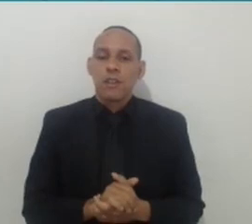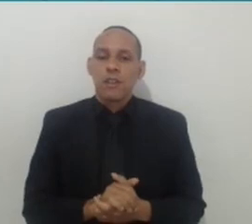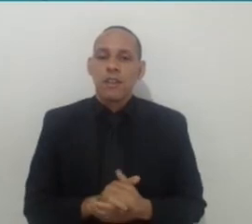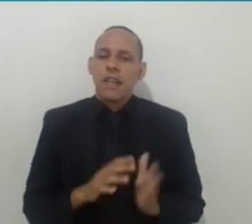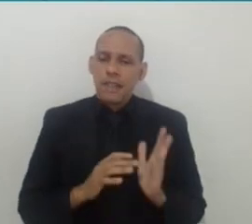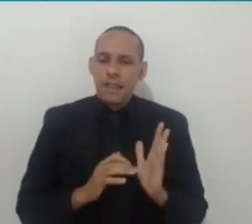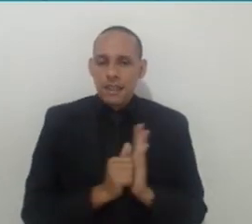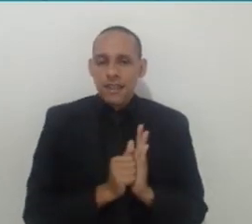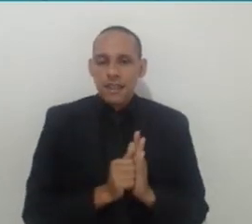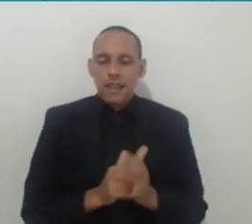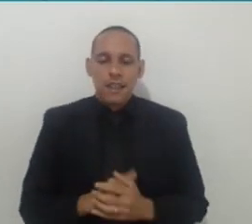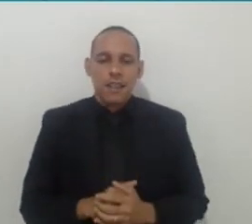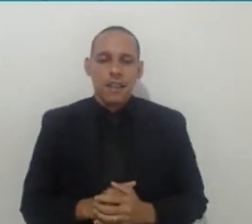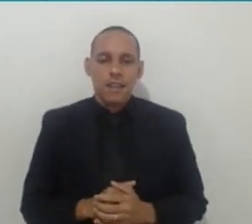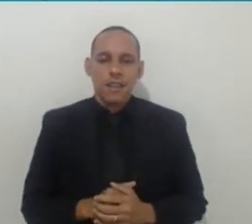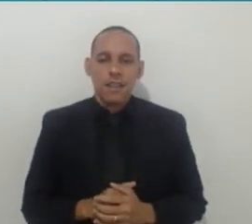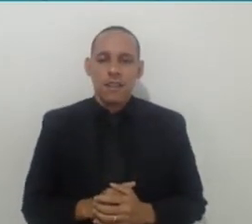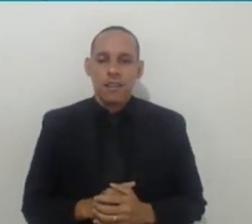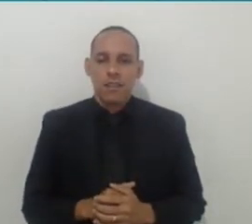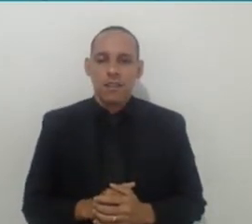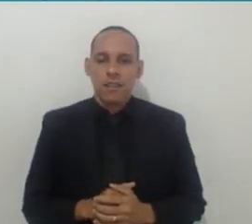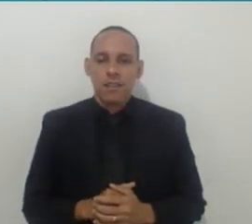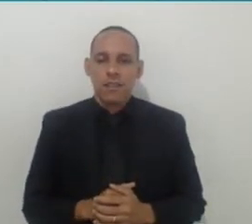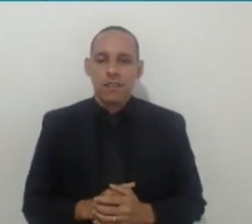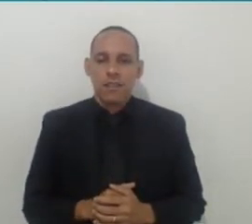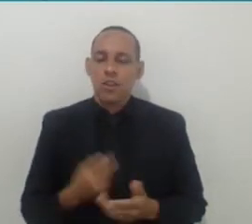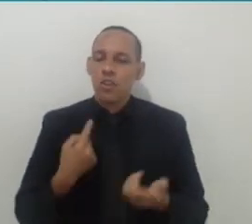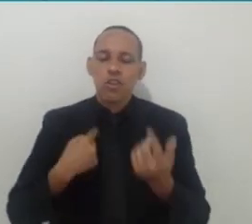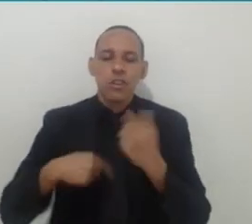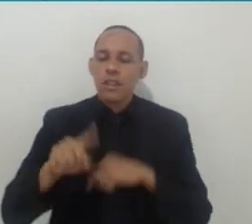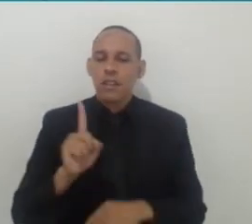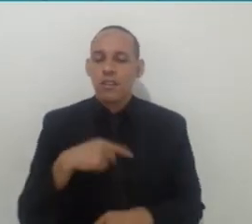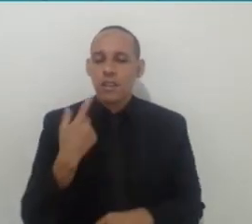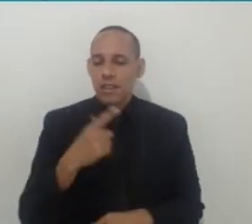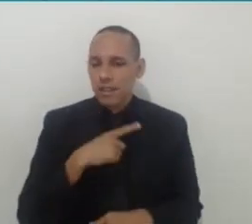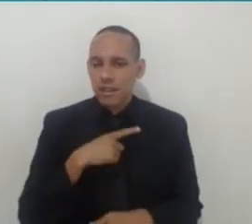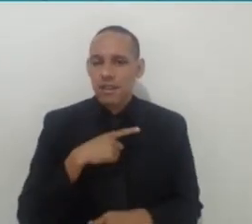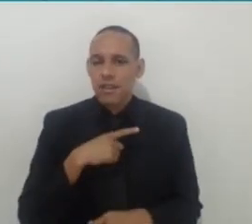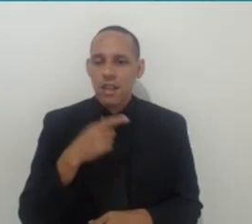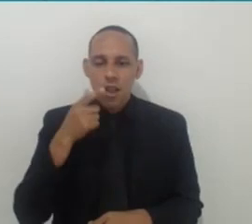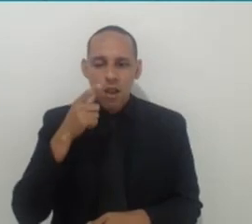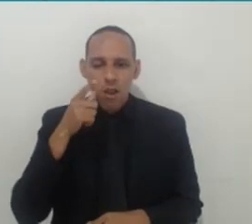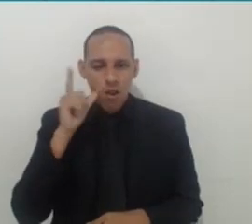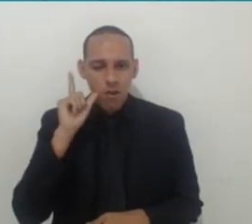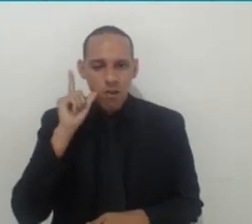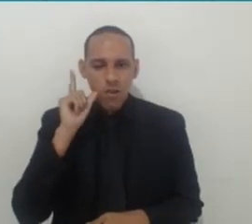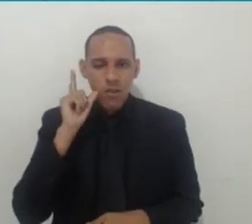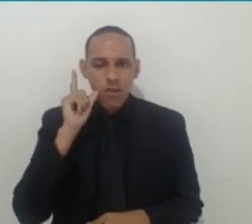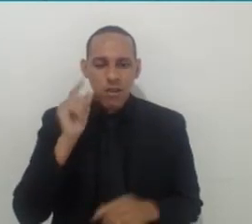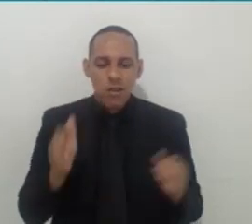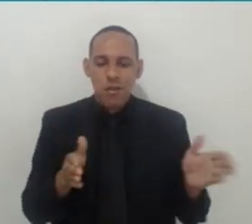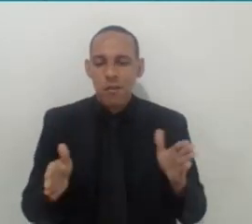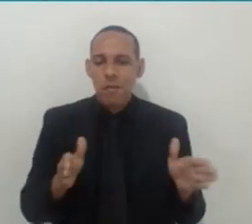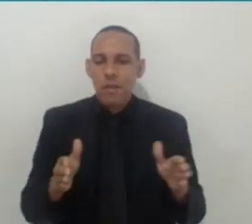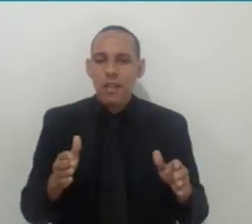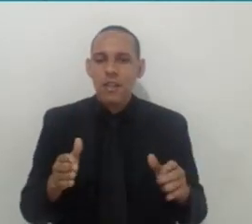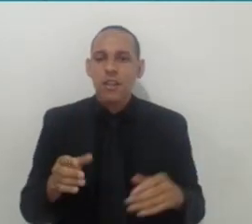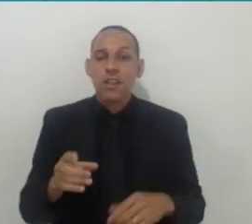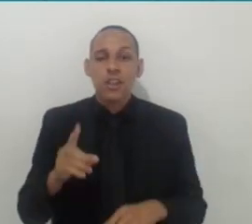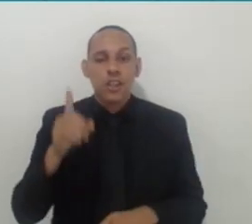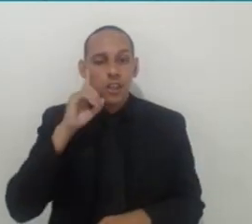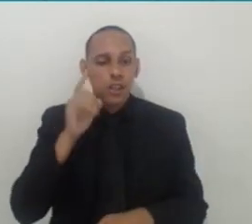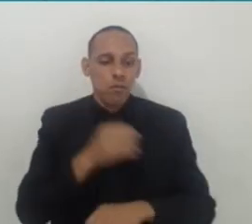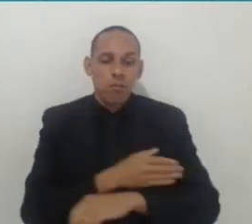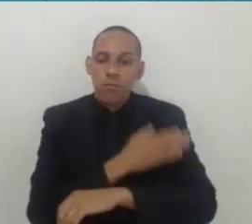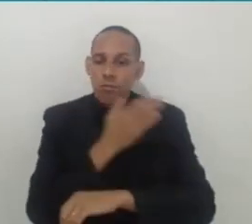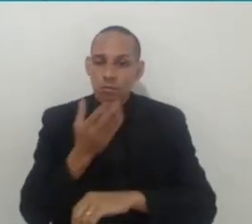registrado um grande sucesso que nós tivemos aqui ontem, durante todo o dia, na Smarne,